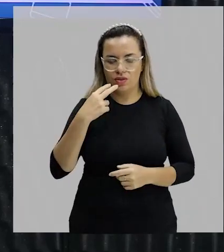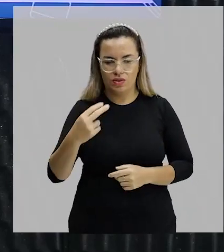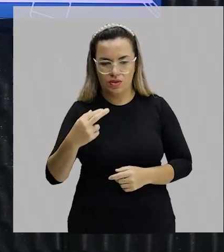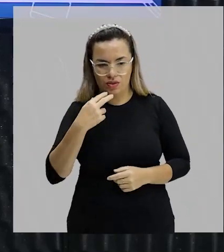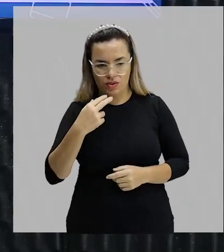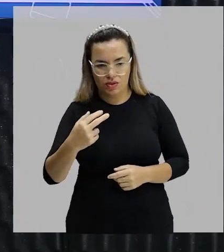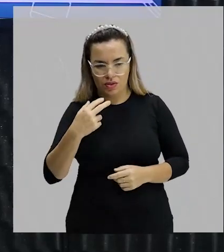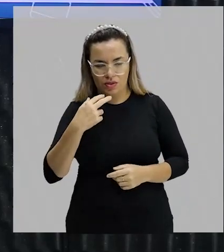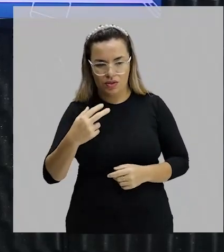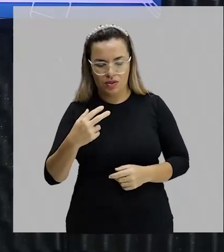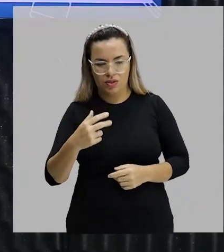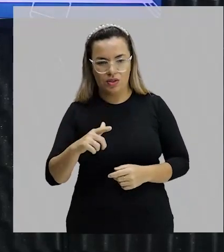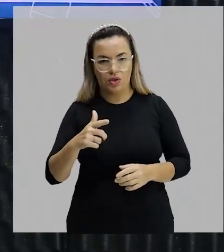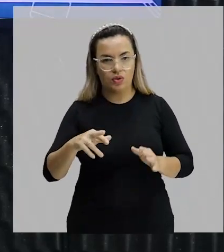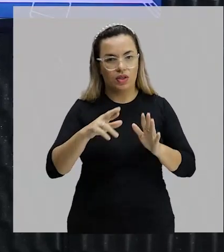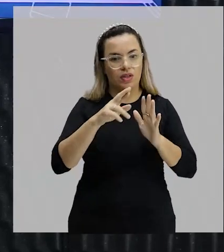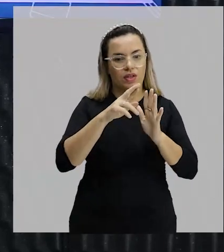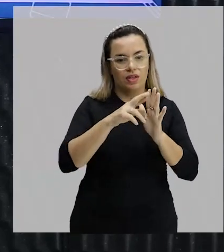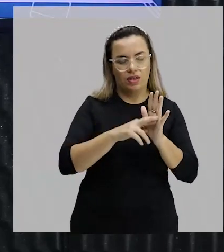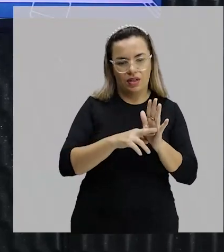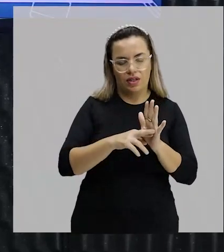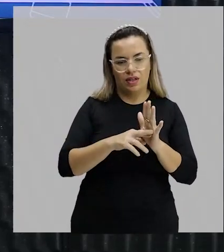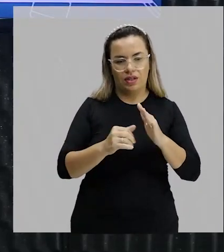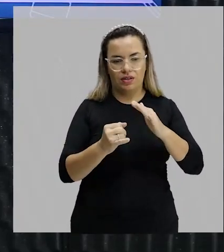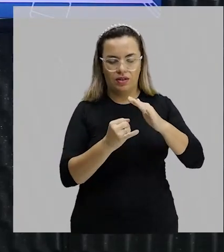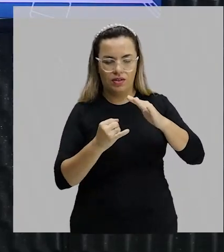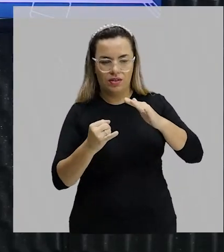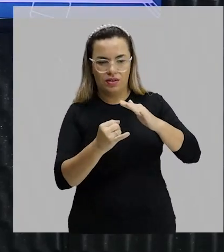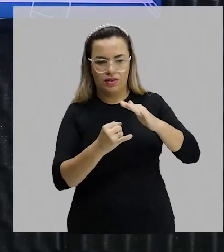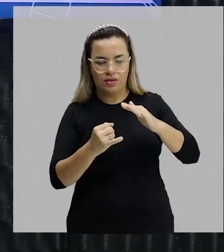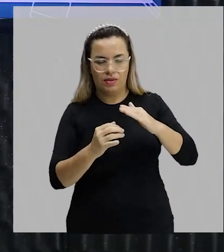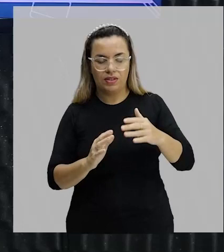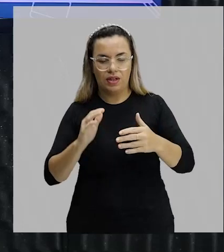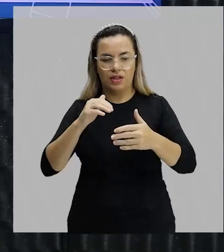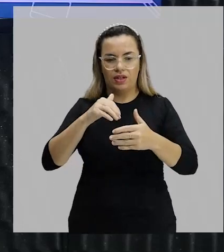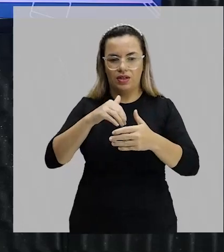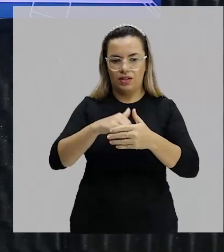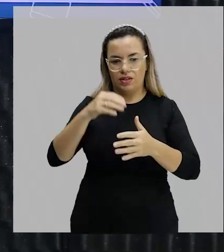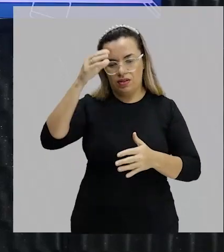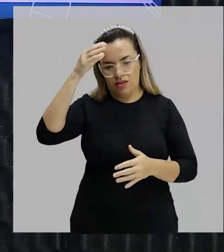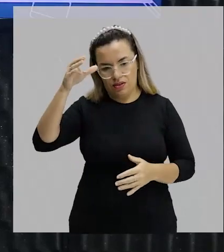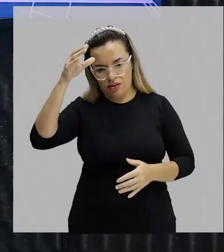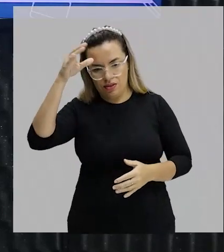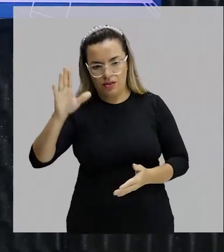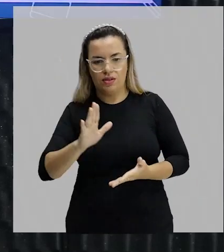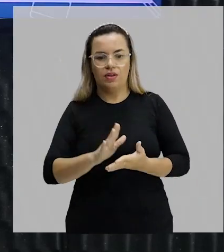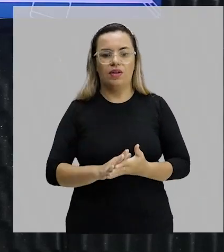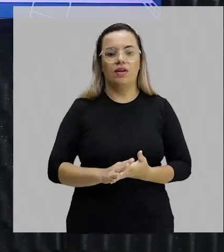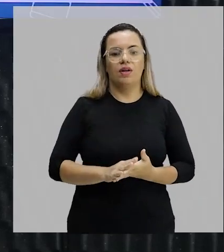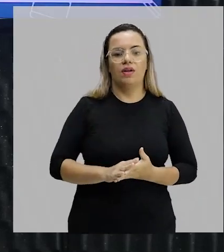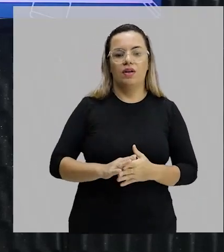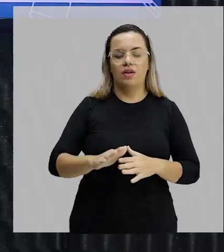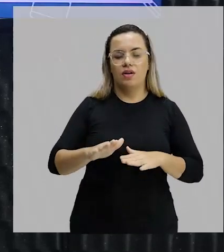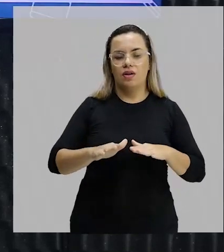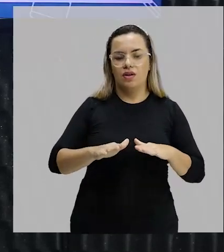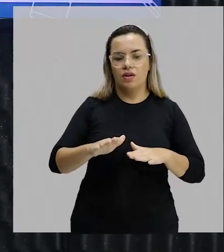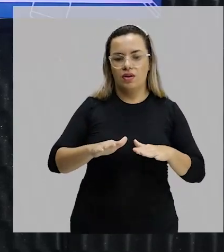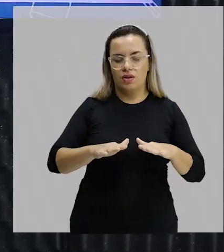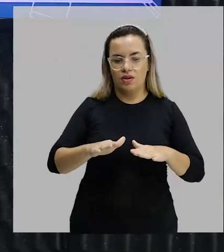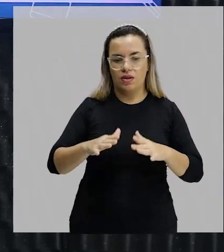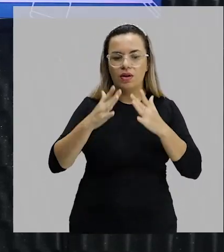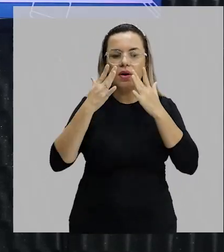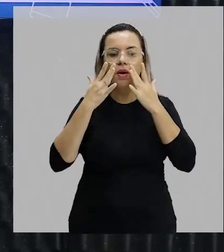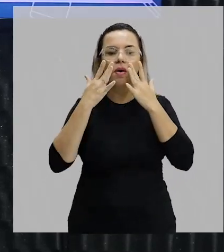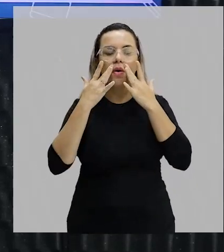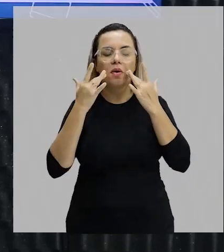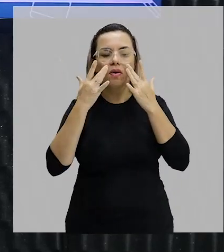parte do nosso vocabulário. É bem maranhense isso. Então, esse teatro é uma manifestação artística e cultural que naturalmente a gente faz